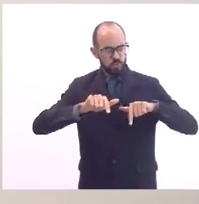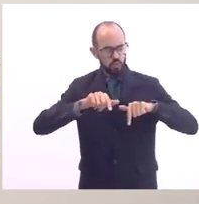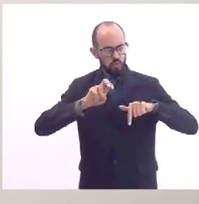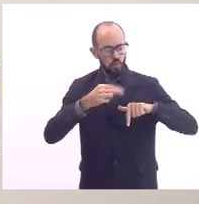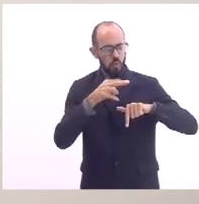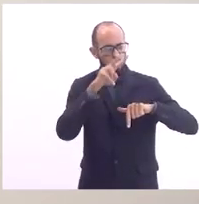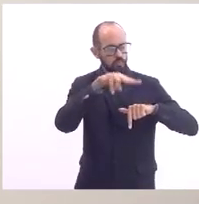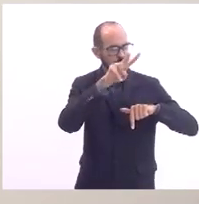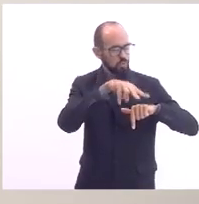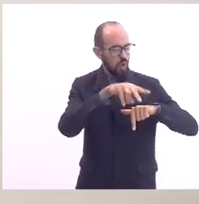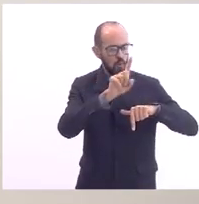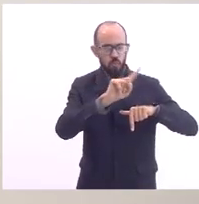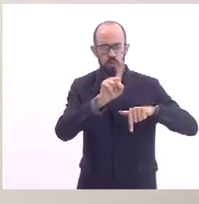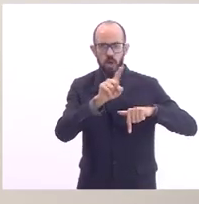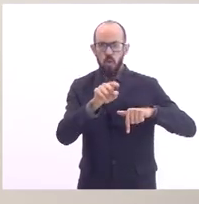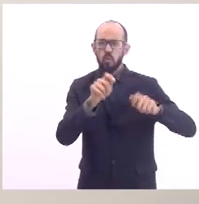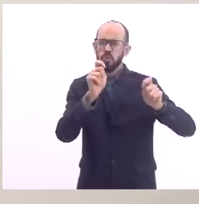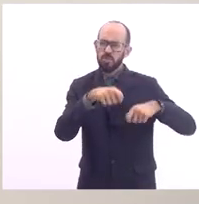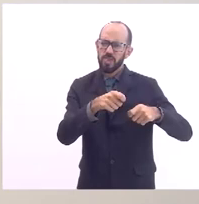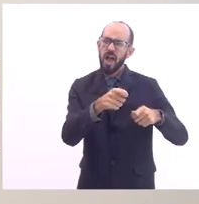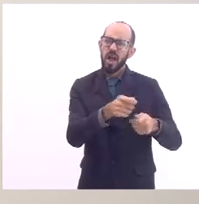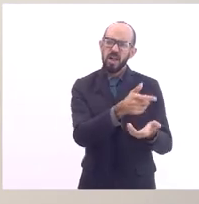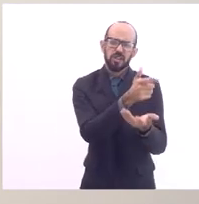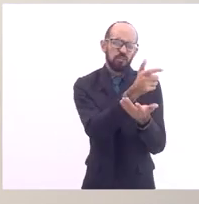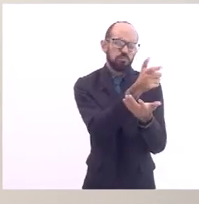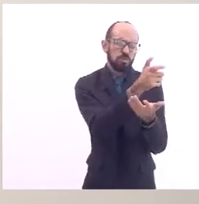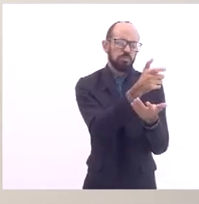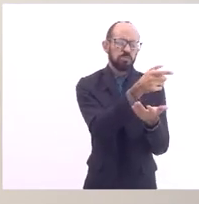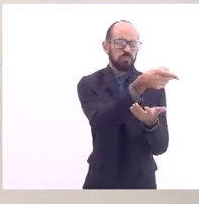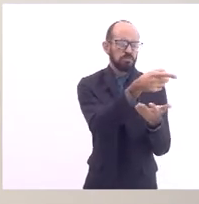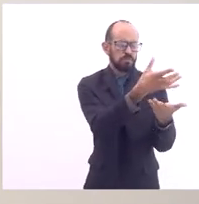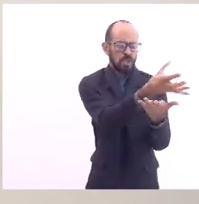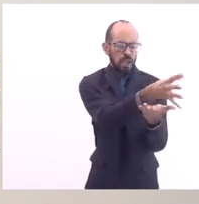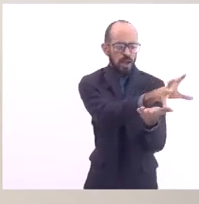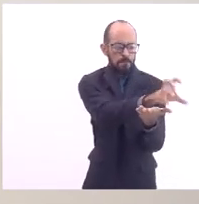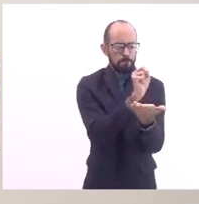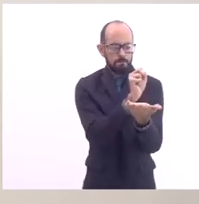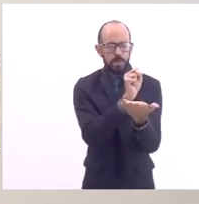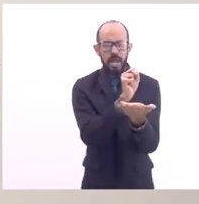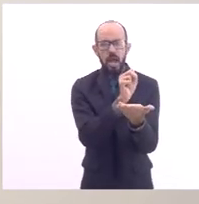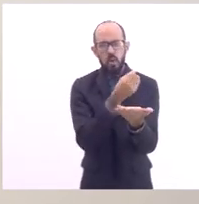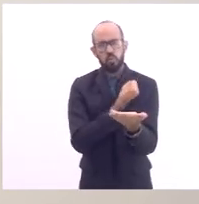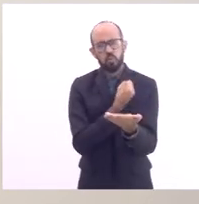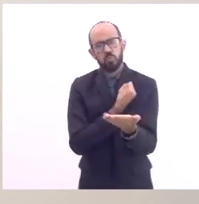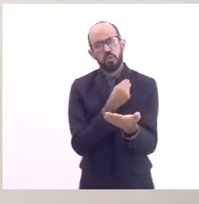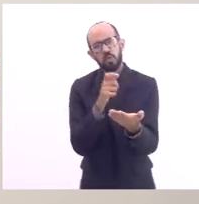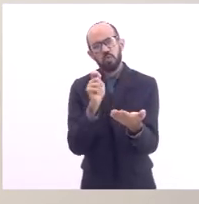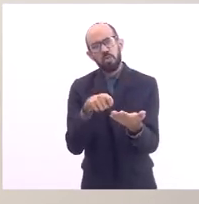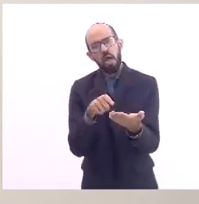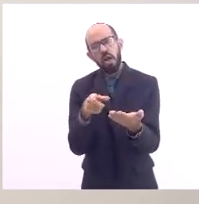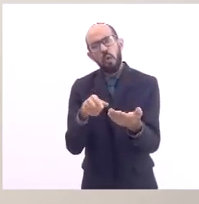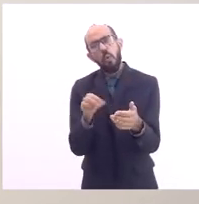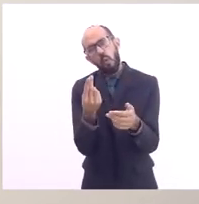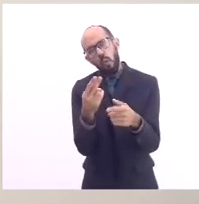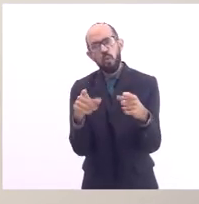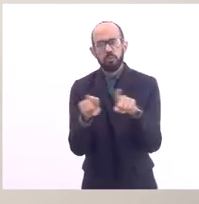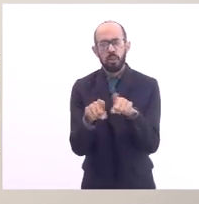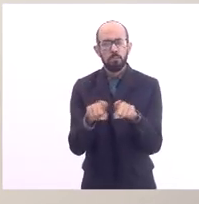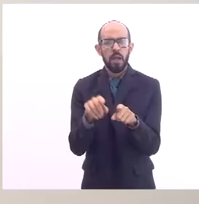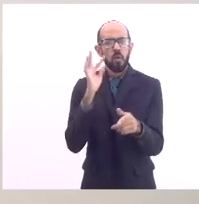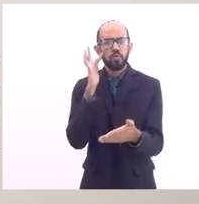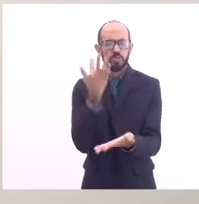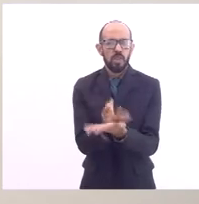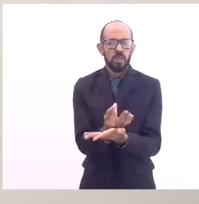uma leitura digital, acredito que possa haver um aparato tecnológico para isso, né? E também, com certeza, vai diminuir